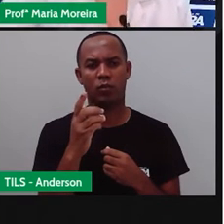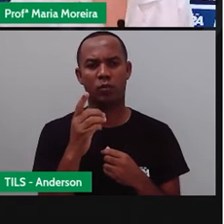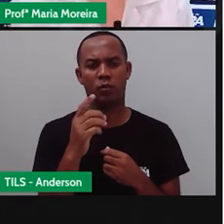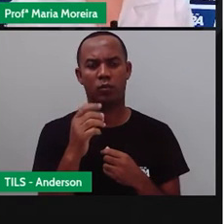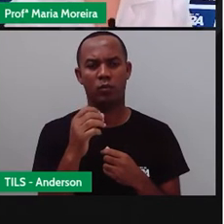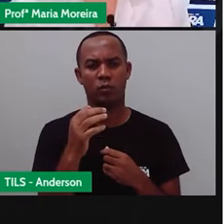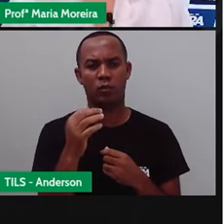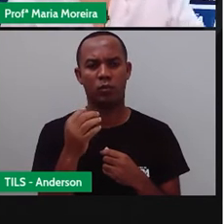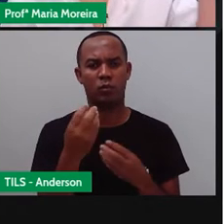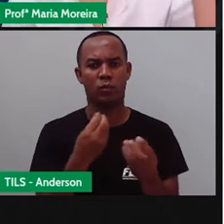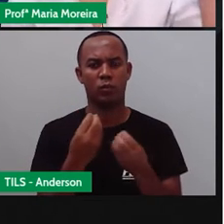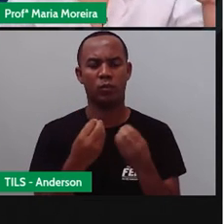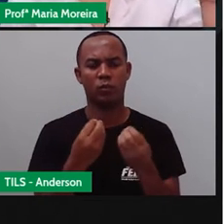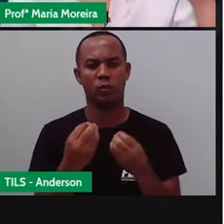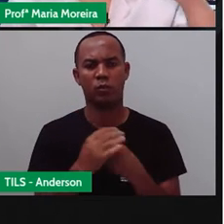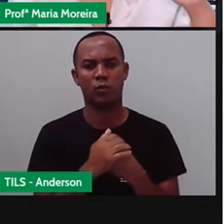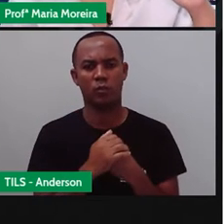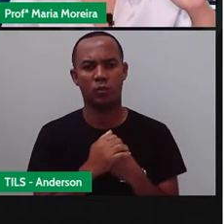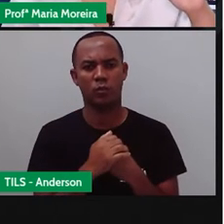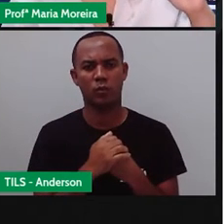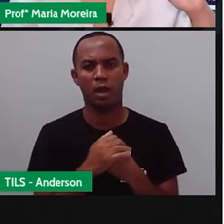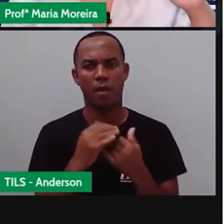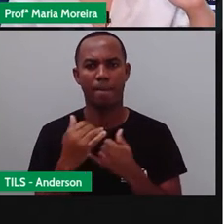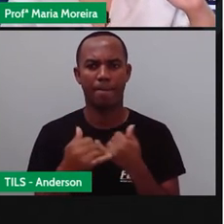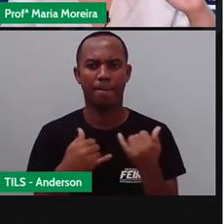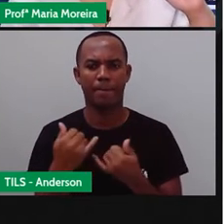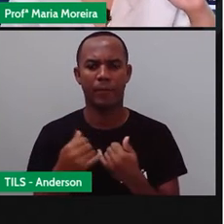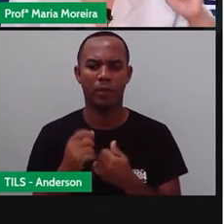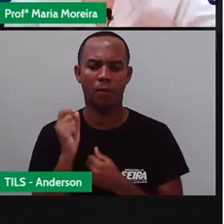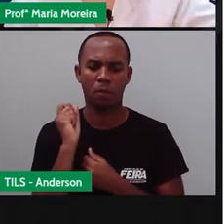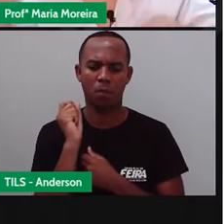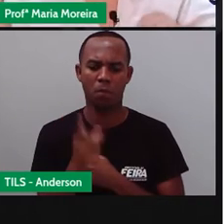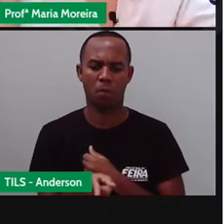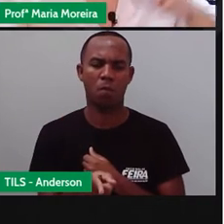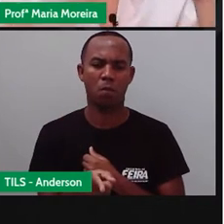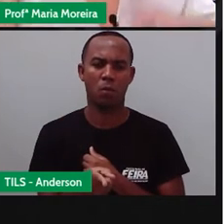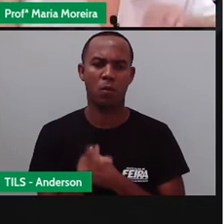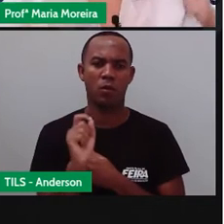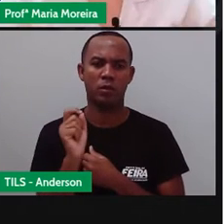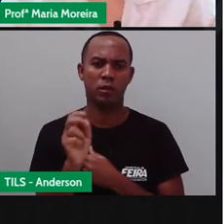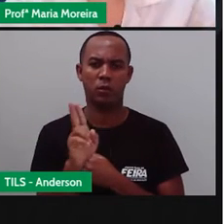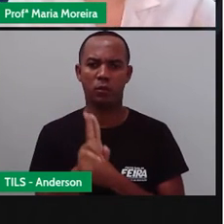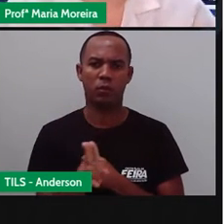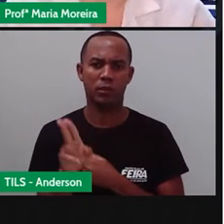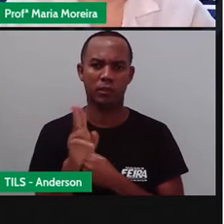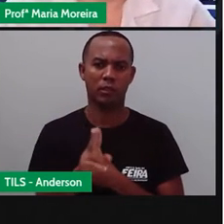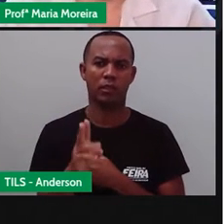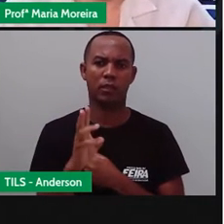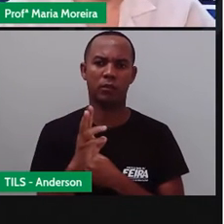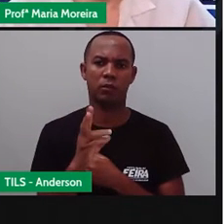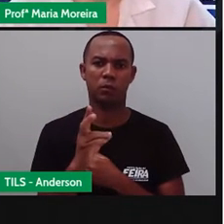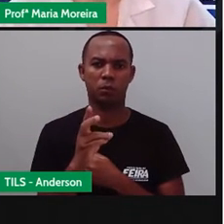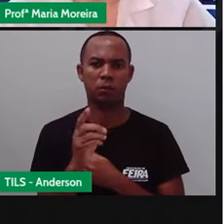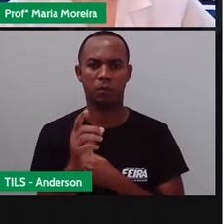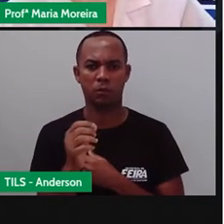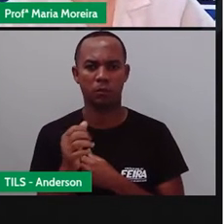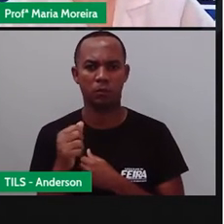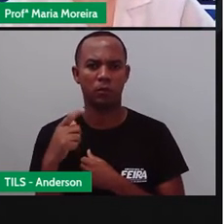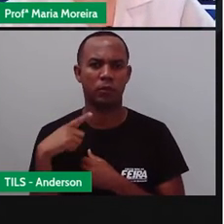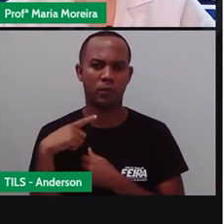já sei a 5 né começar a brincar de par ou ímpar inclusive é muito usa essa questão luz dez